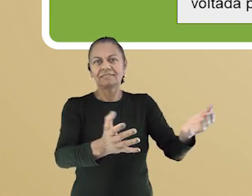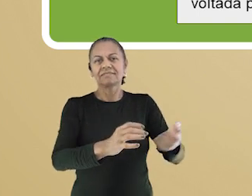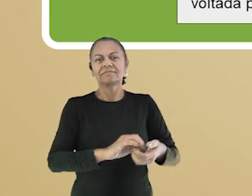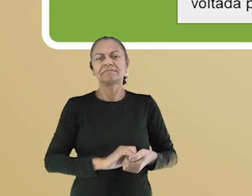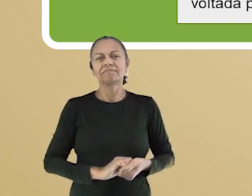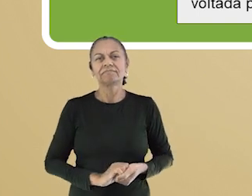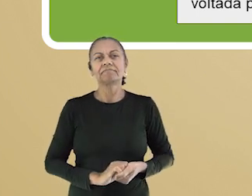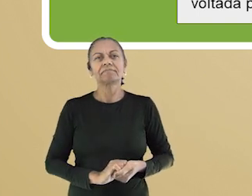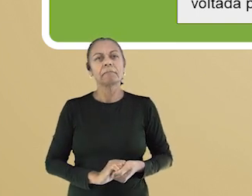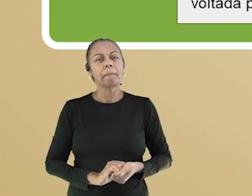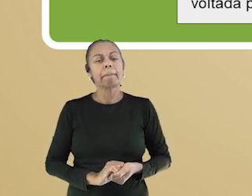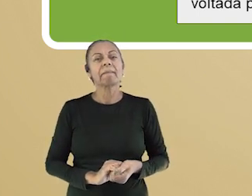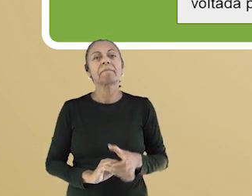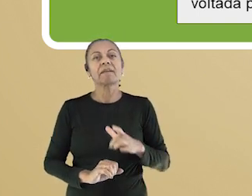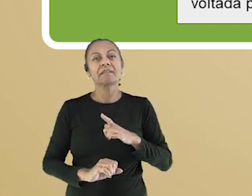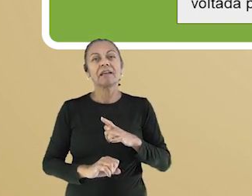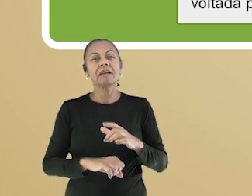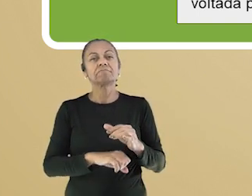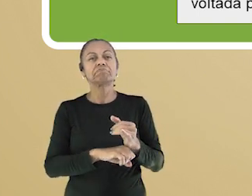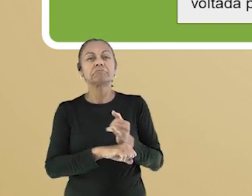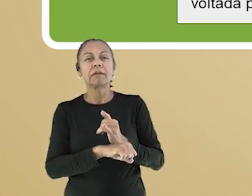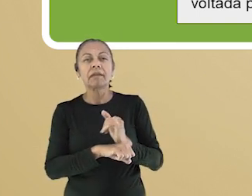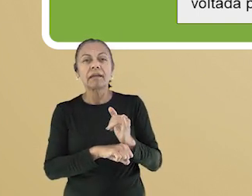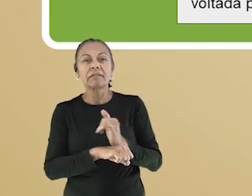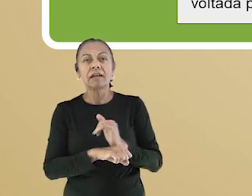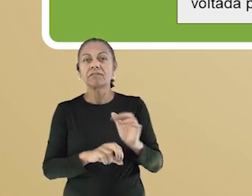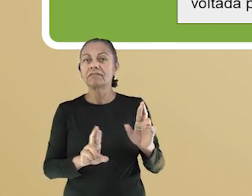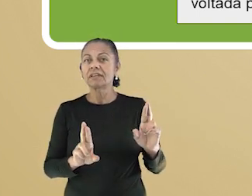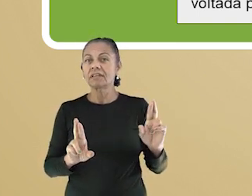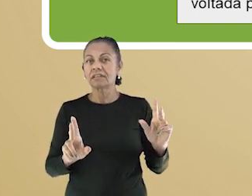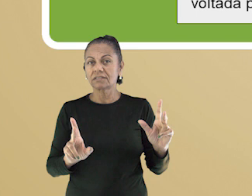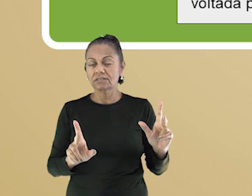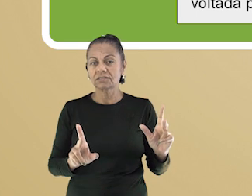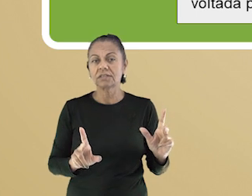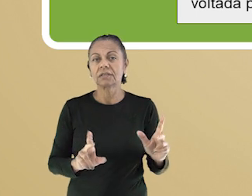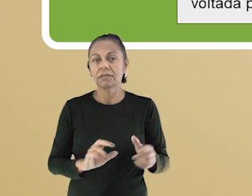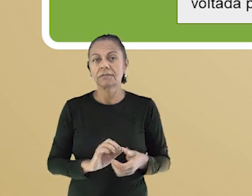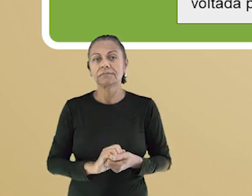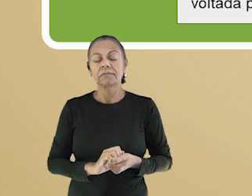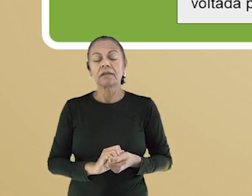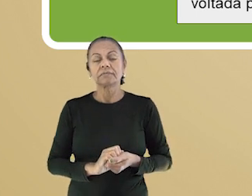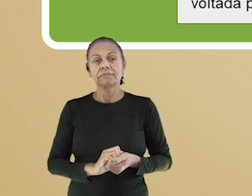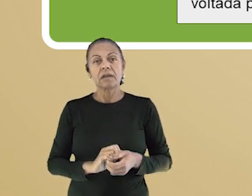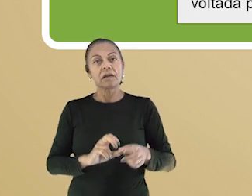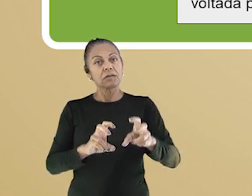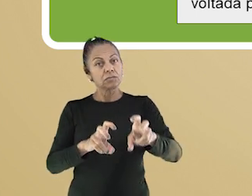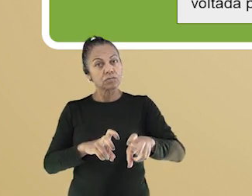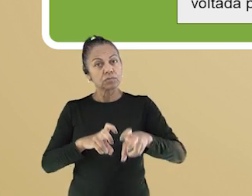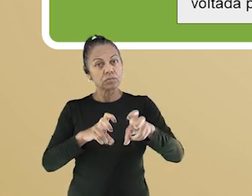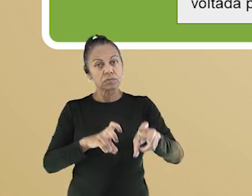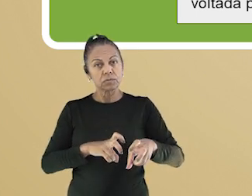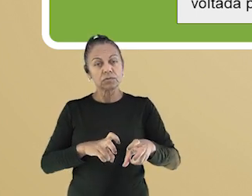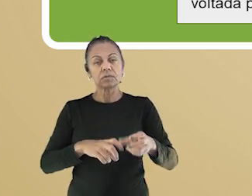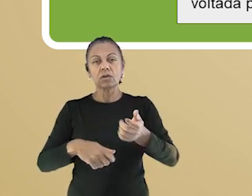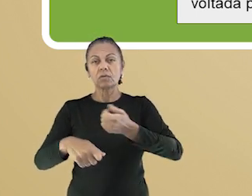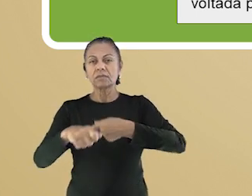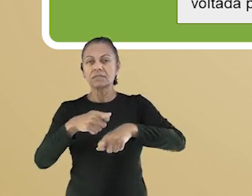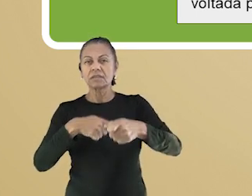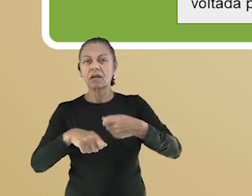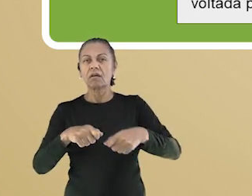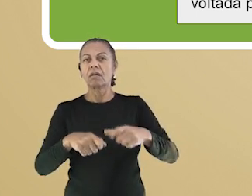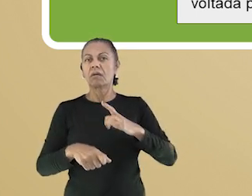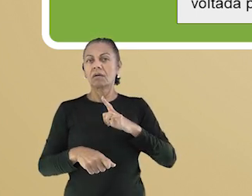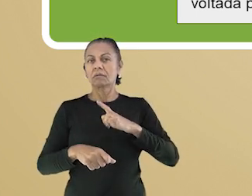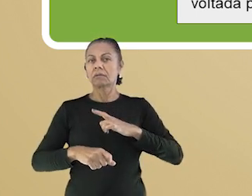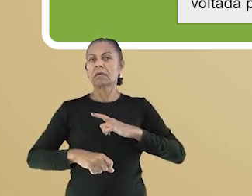Diferente dos métodos com baixa tecnologia do pequeno produtor, A agricultura comercial utiliza máquinas,